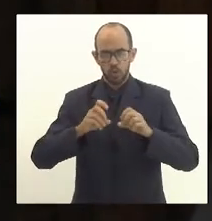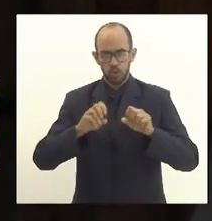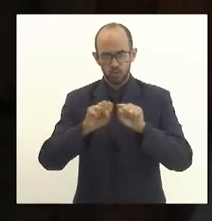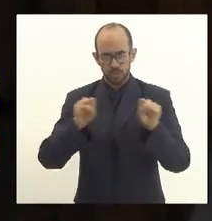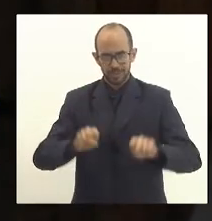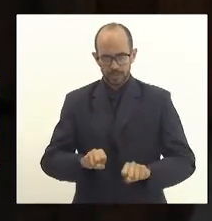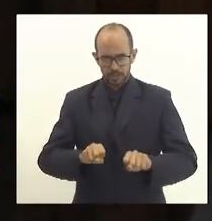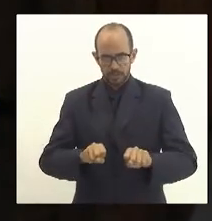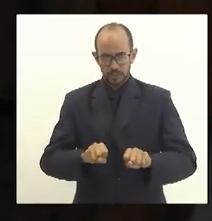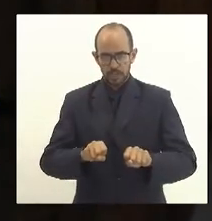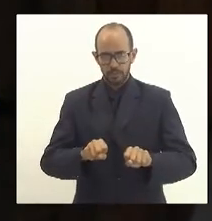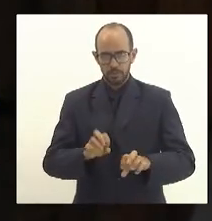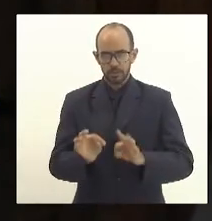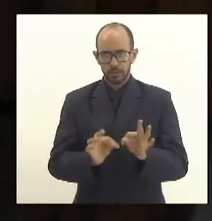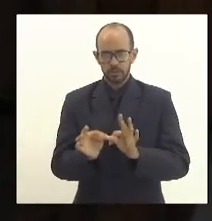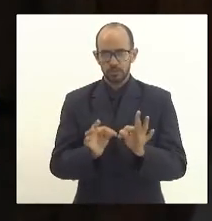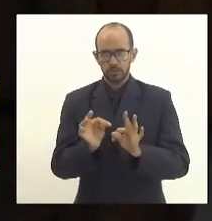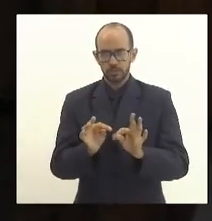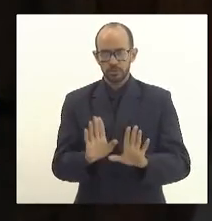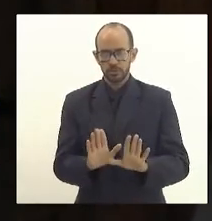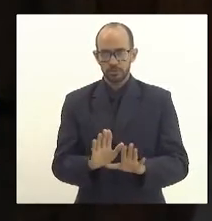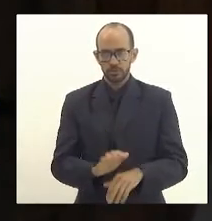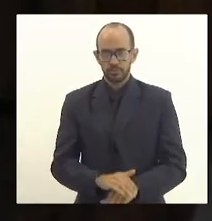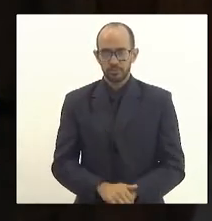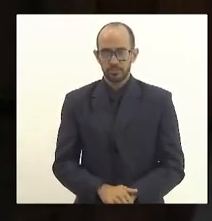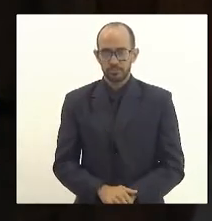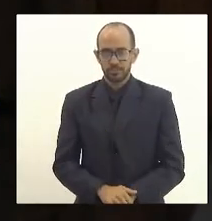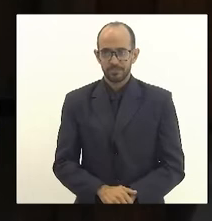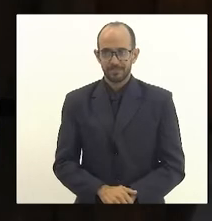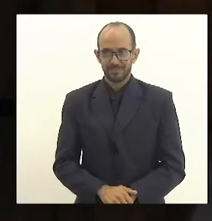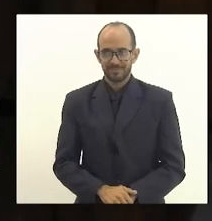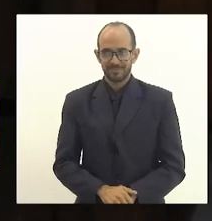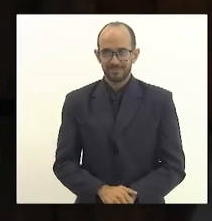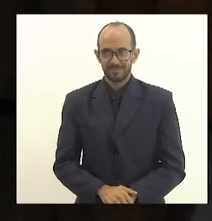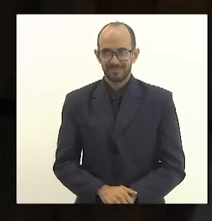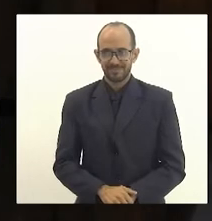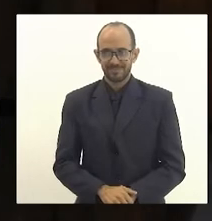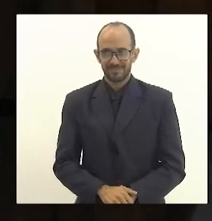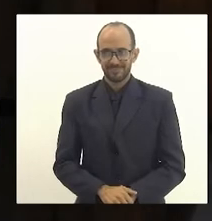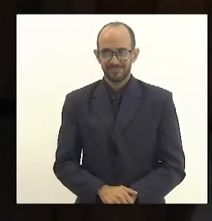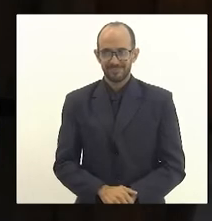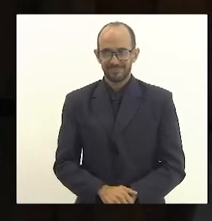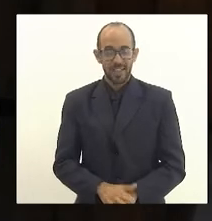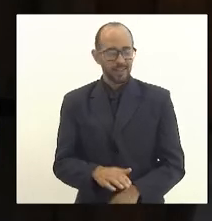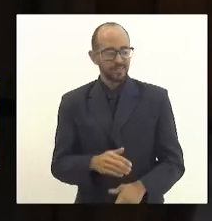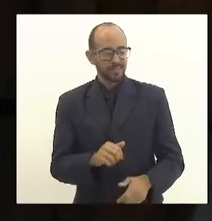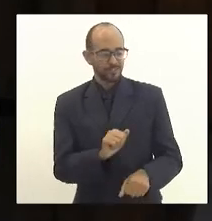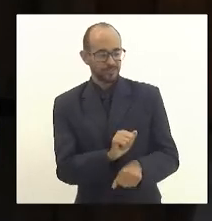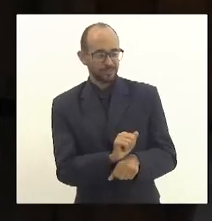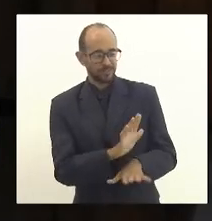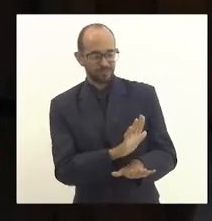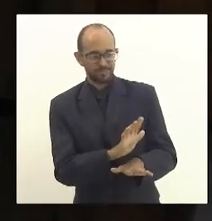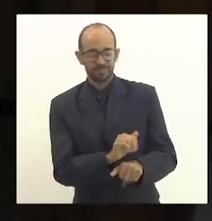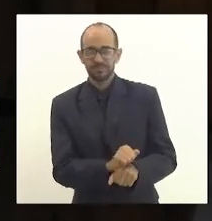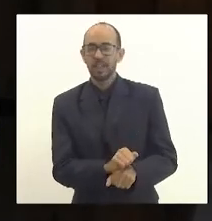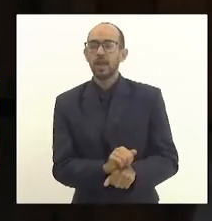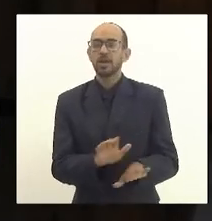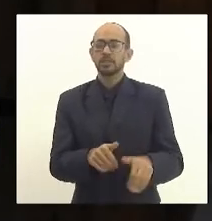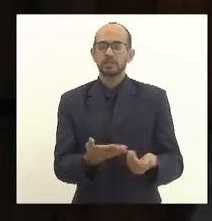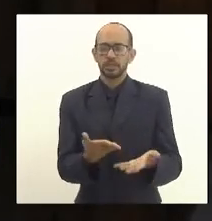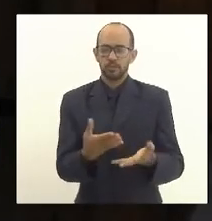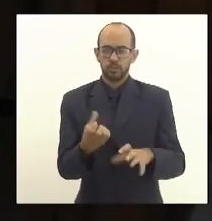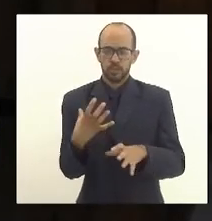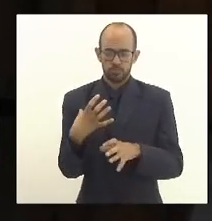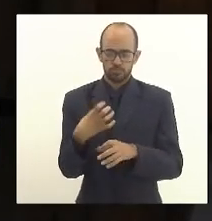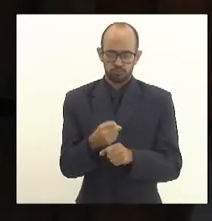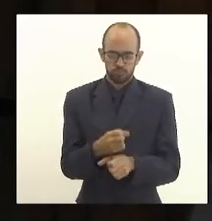tecnologias que vêm... Já ouviu falar em zona de som? Oi. Se você colocar nessa equação